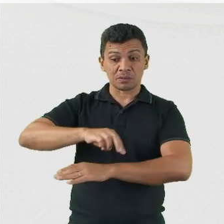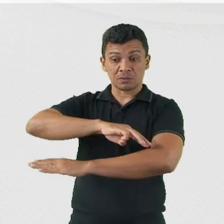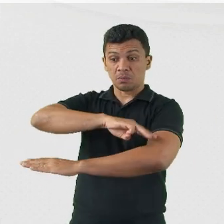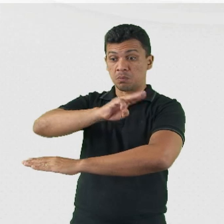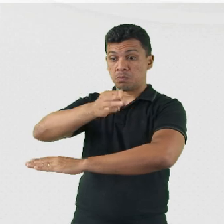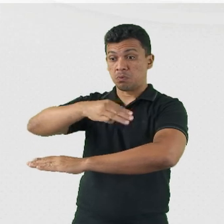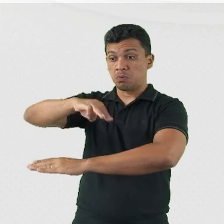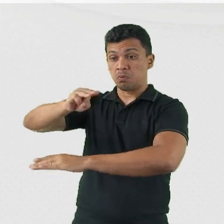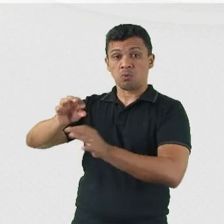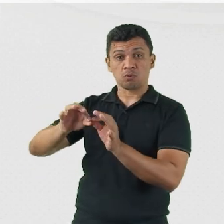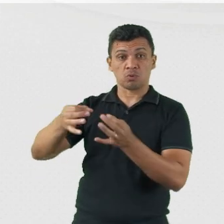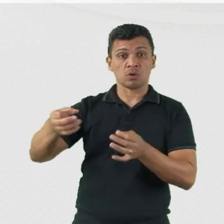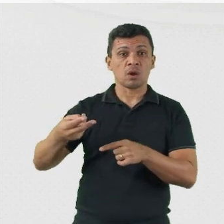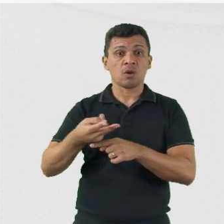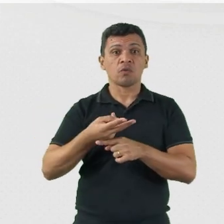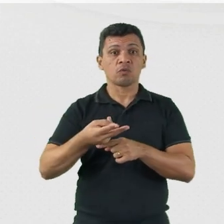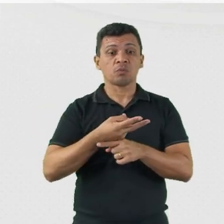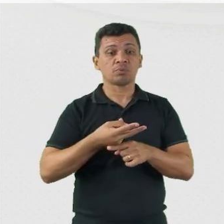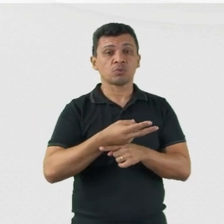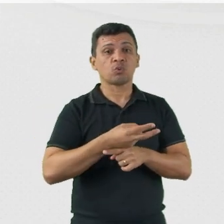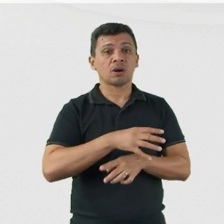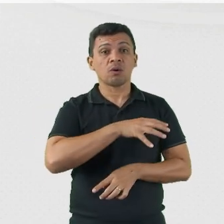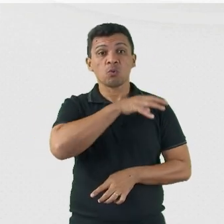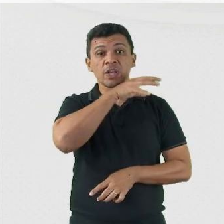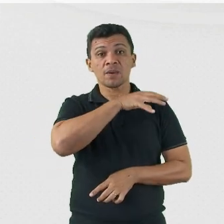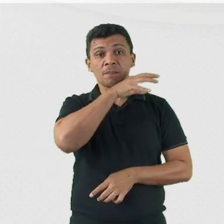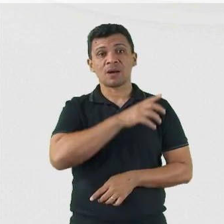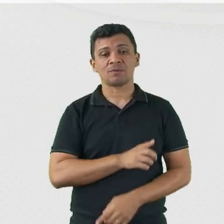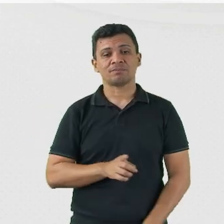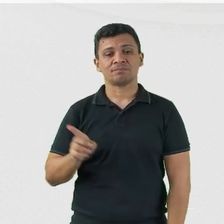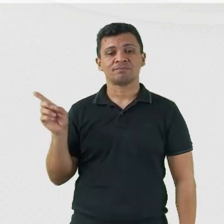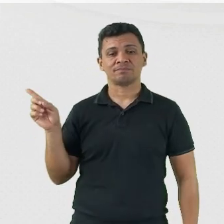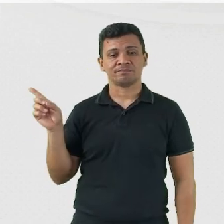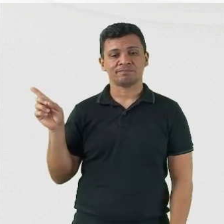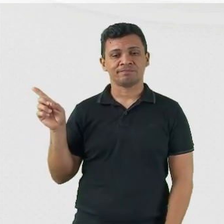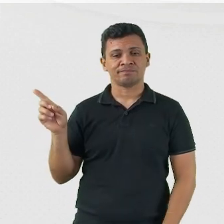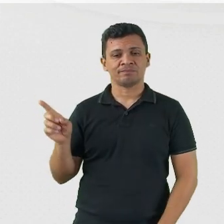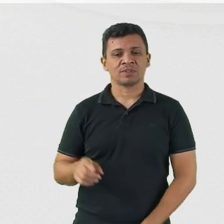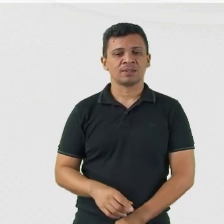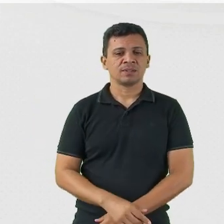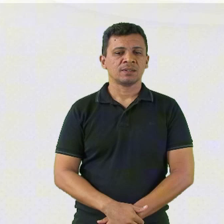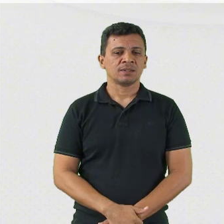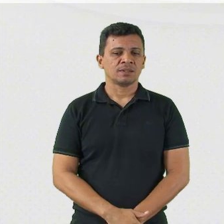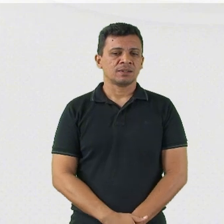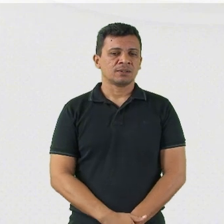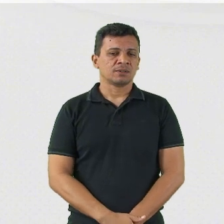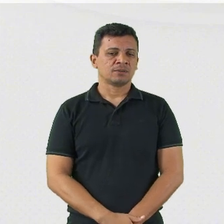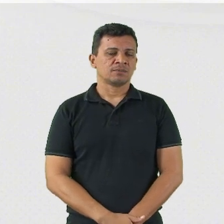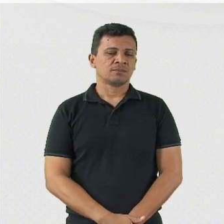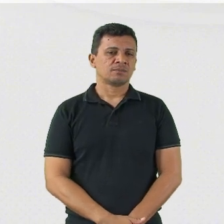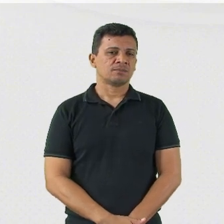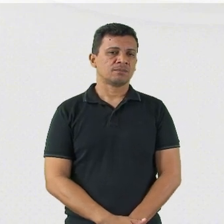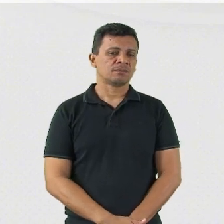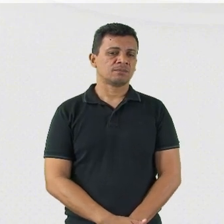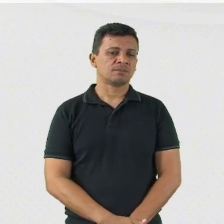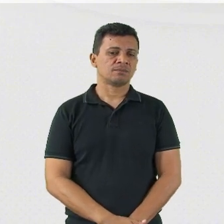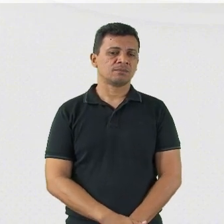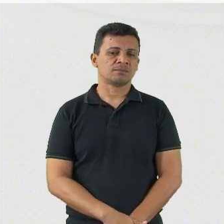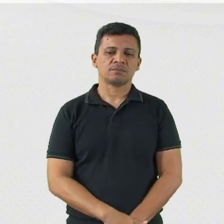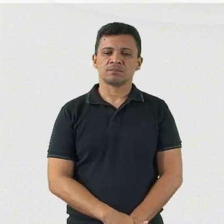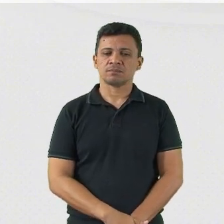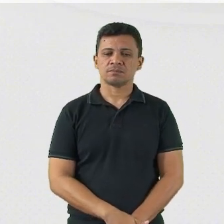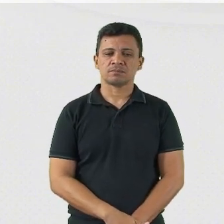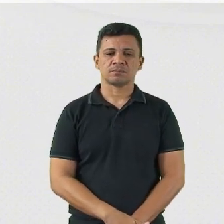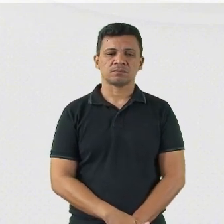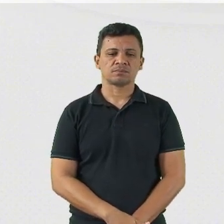vou procurar um animal. Então, vamos lá. Much of the world is dependent on donkeys, moving